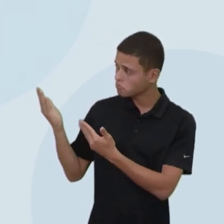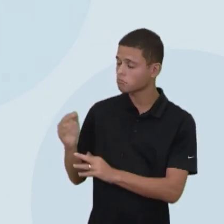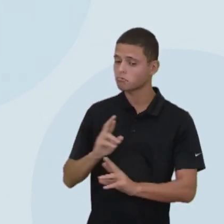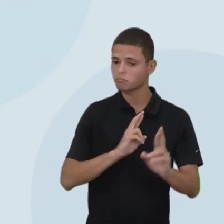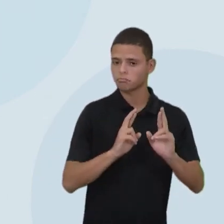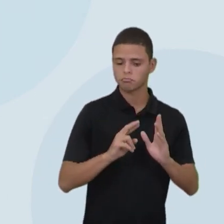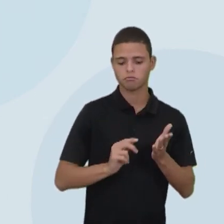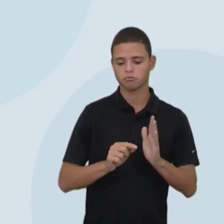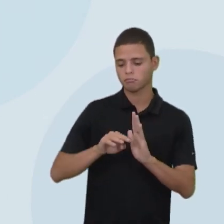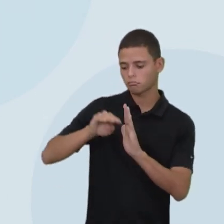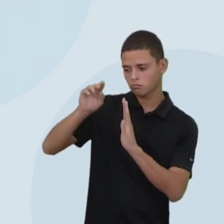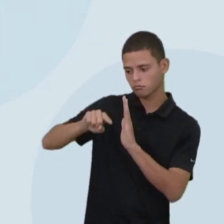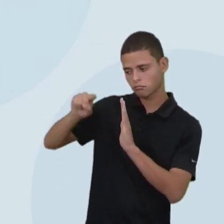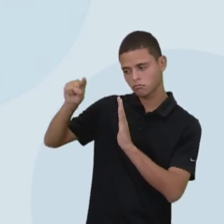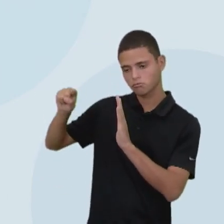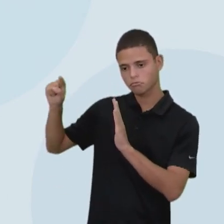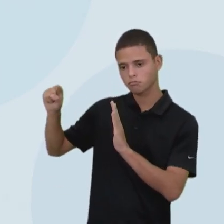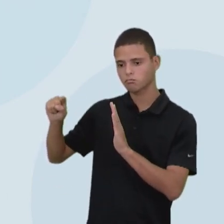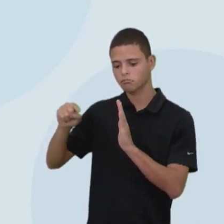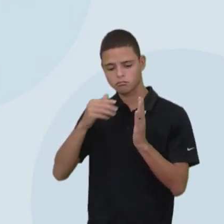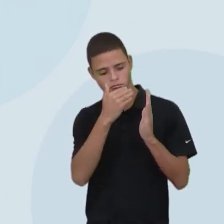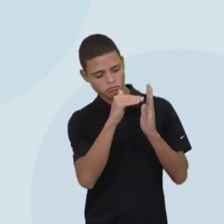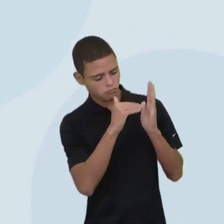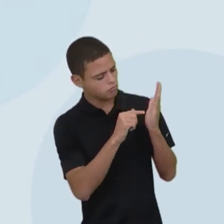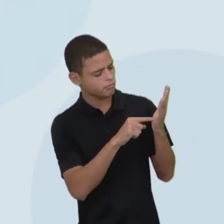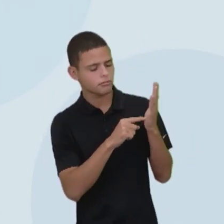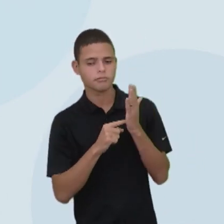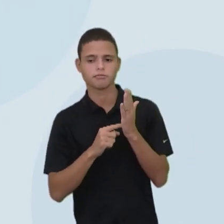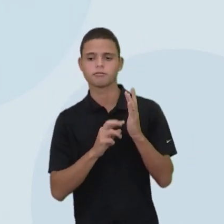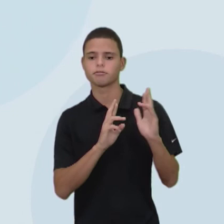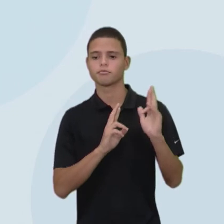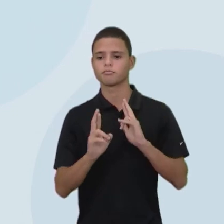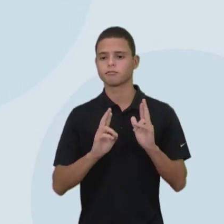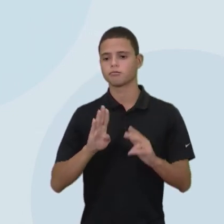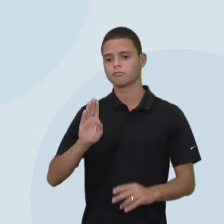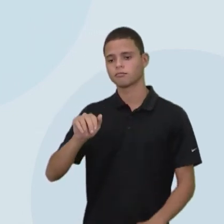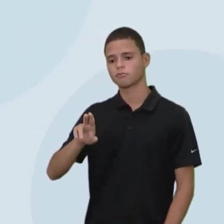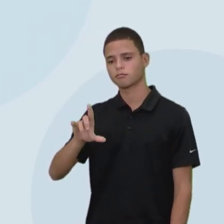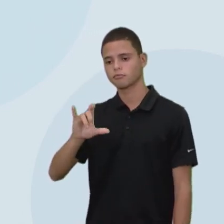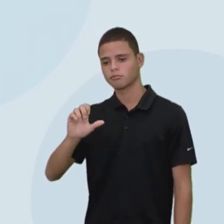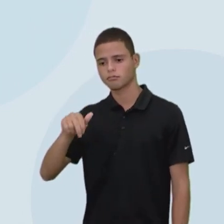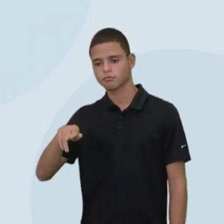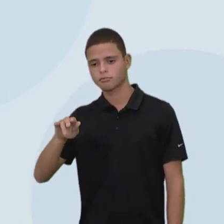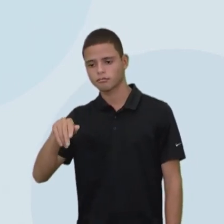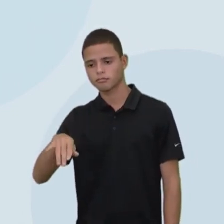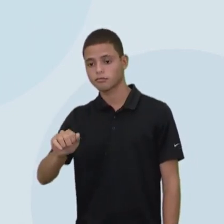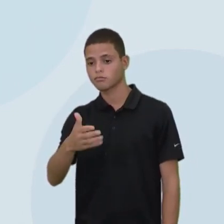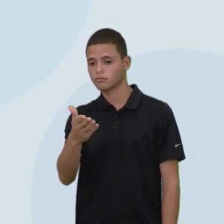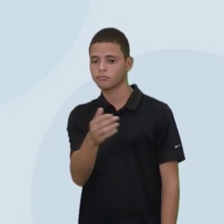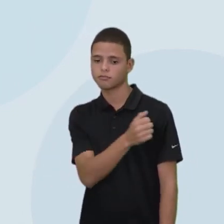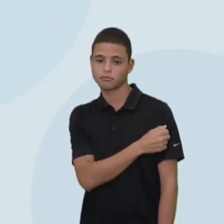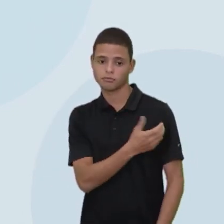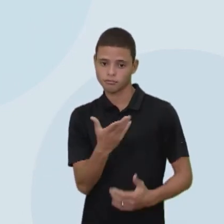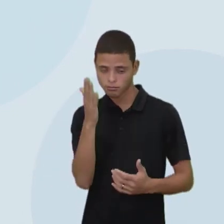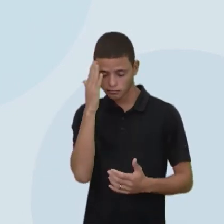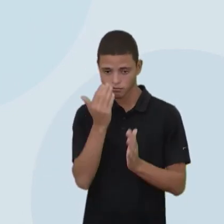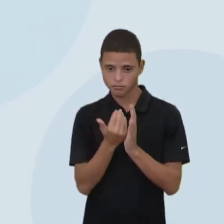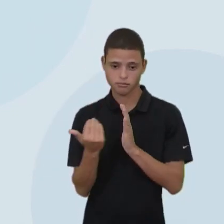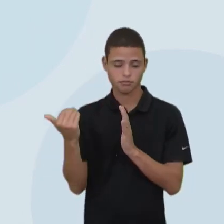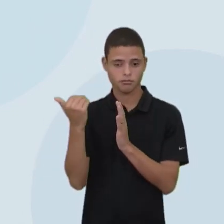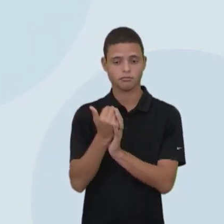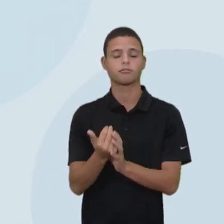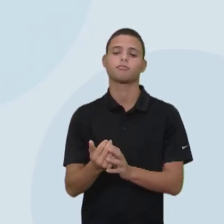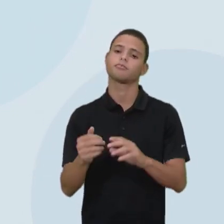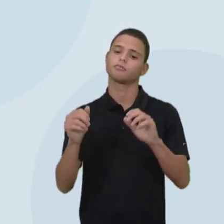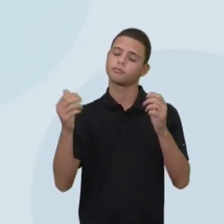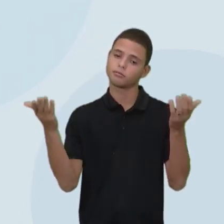índices de bulimia presentes no nosso país. Para você estudante também que queira saber mais a respeito da bulimia, também é um